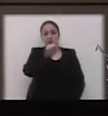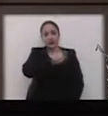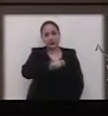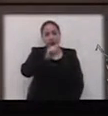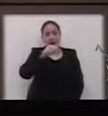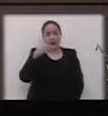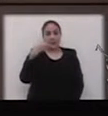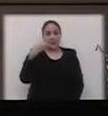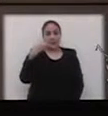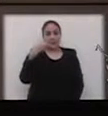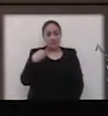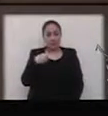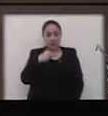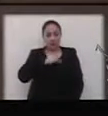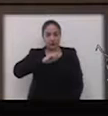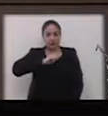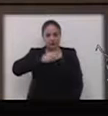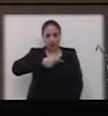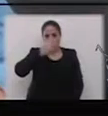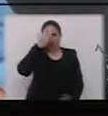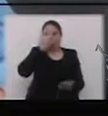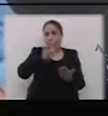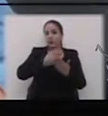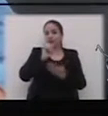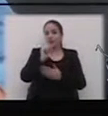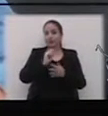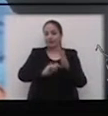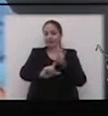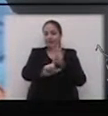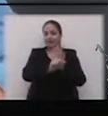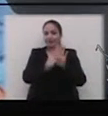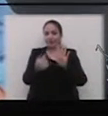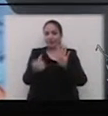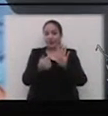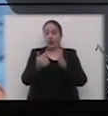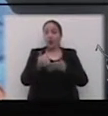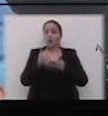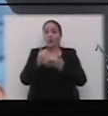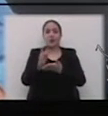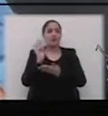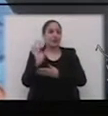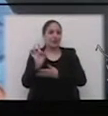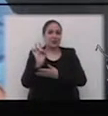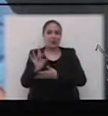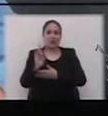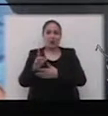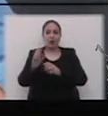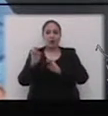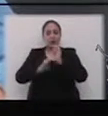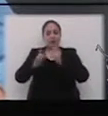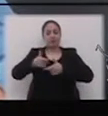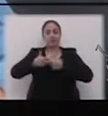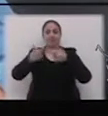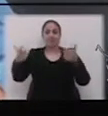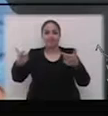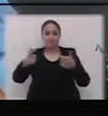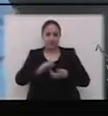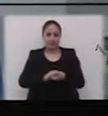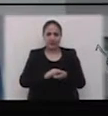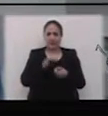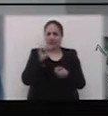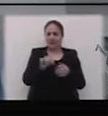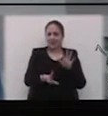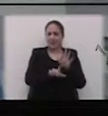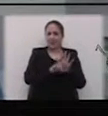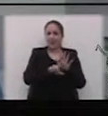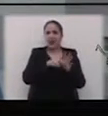a Associação de Médicos Veterinários, acredita que a legislação favorece apenas as grandes indústrias.